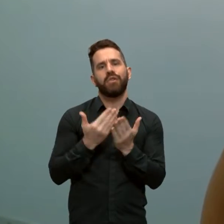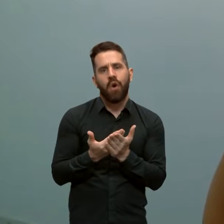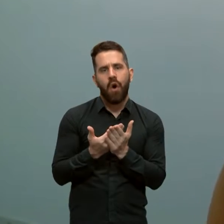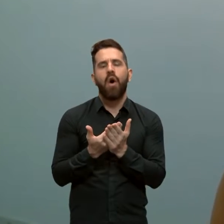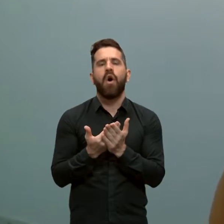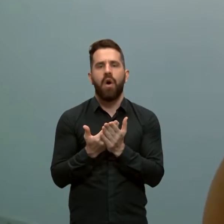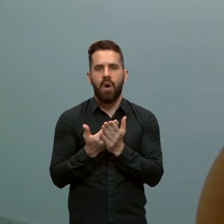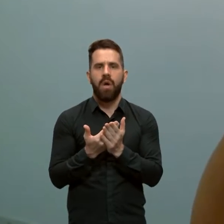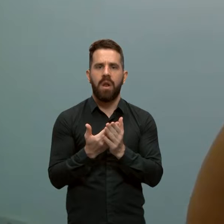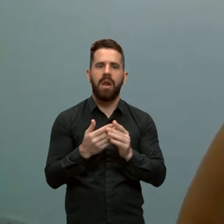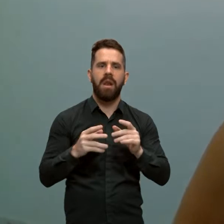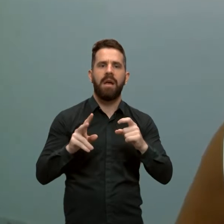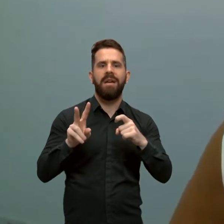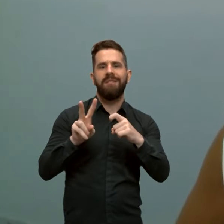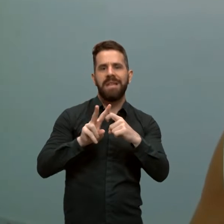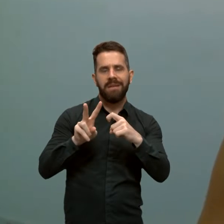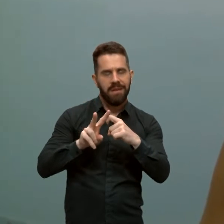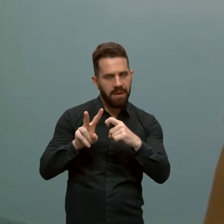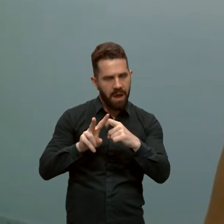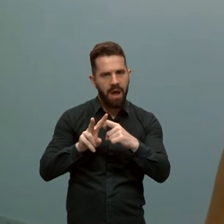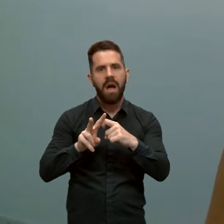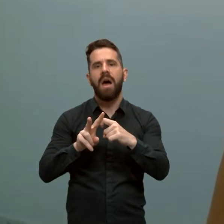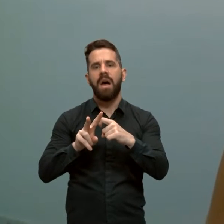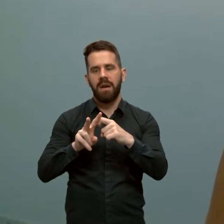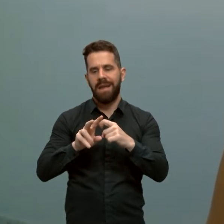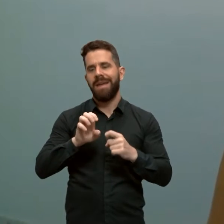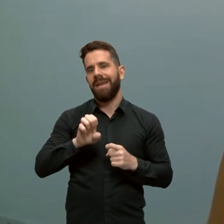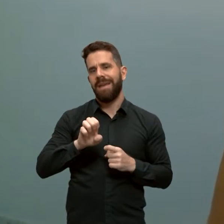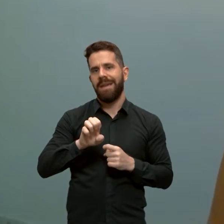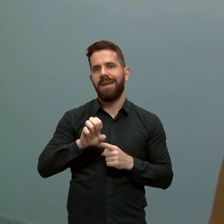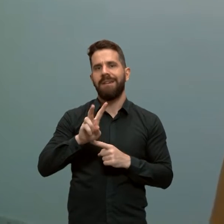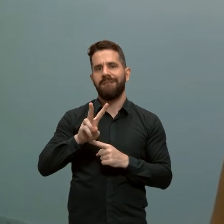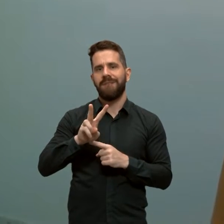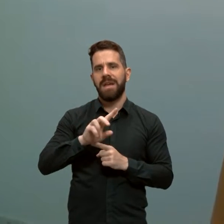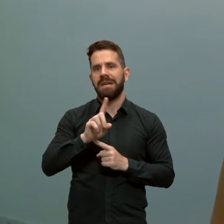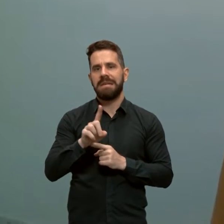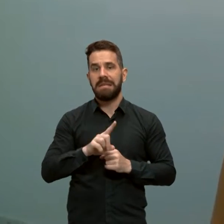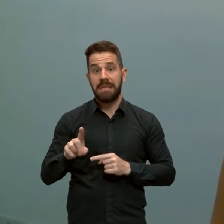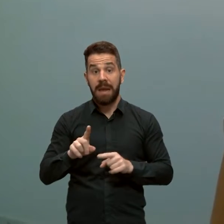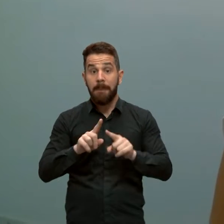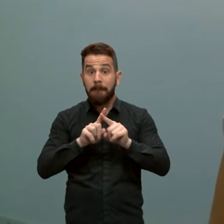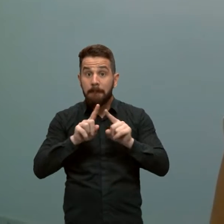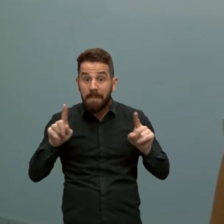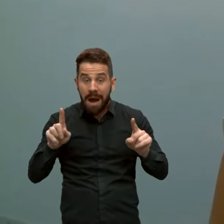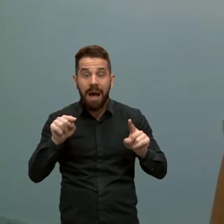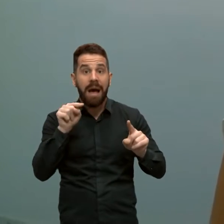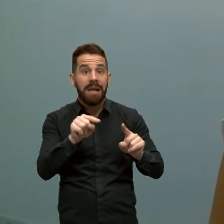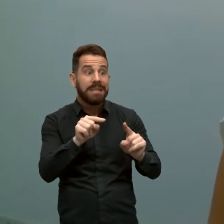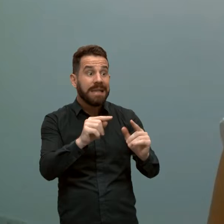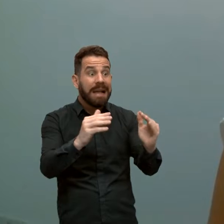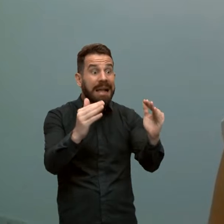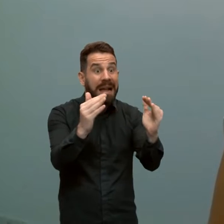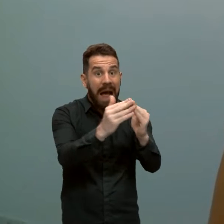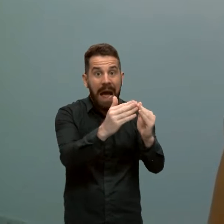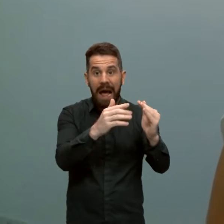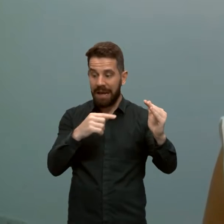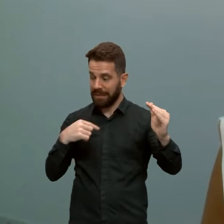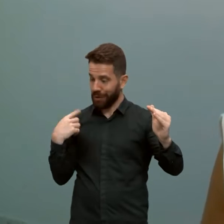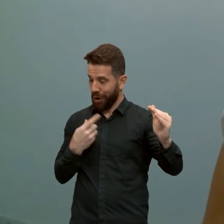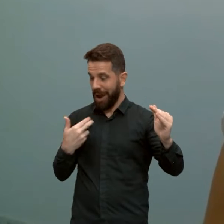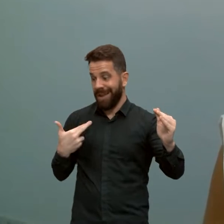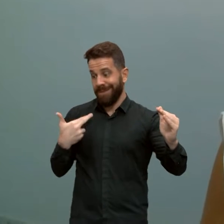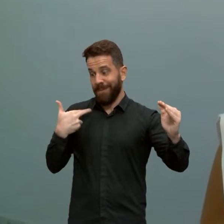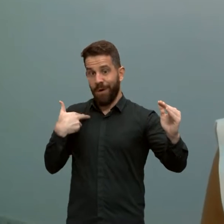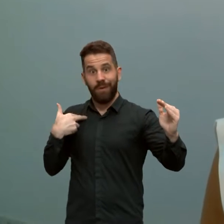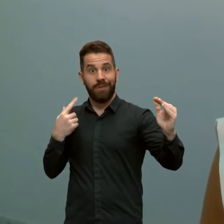com esses animais. Mas as casas, nós não moramos, não tem ninguém da UFG, nenhum técnico,